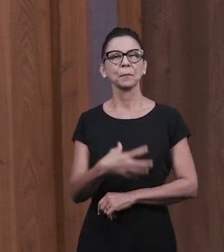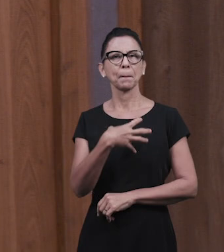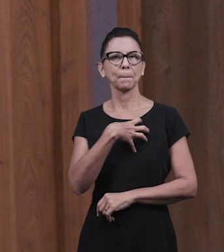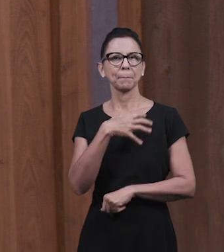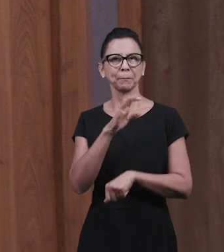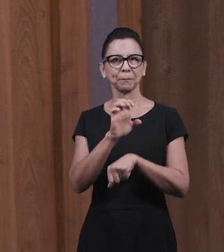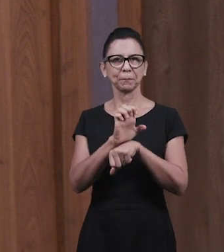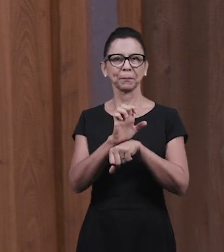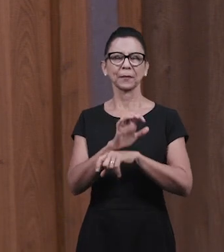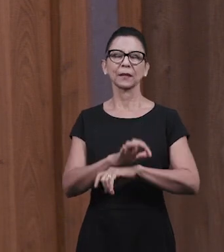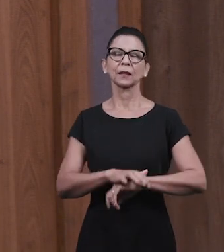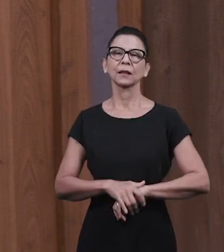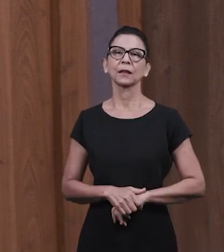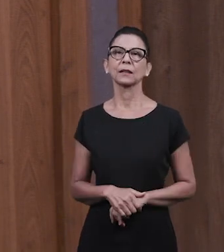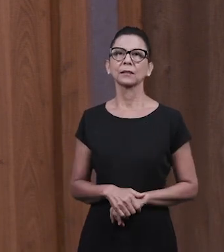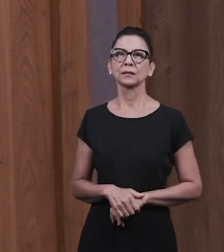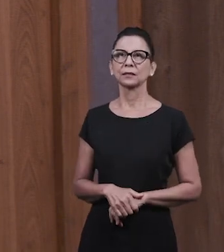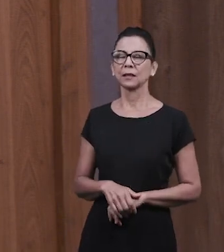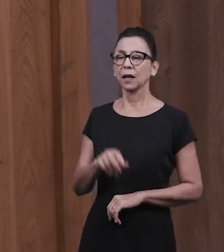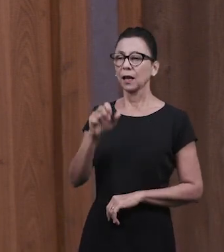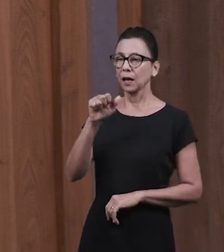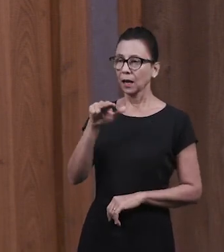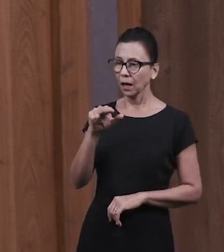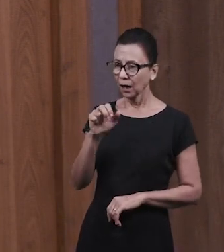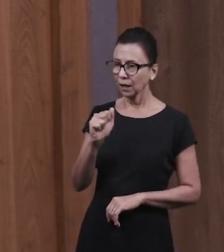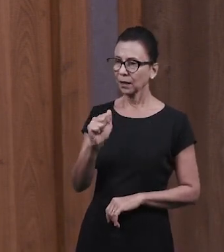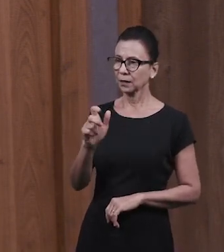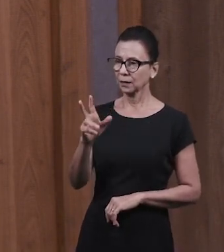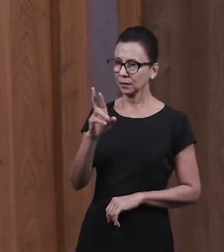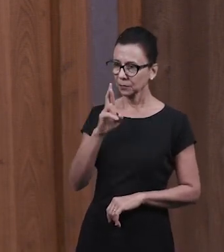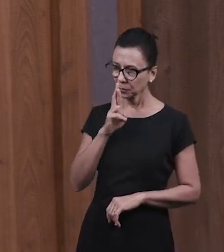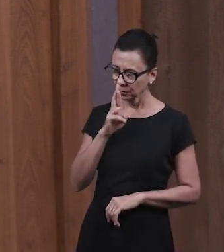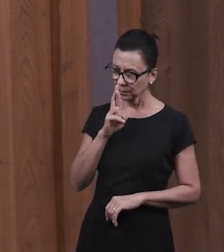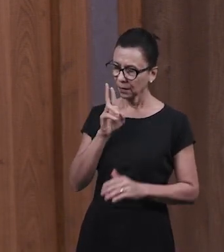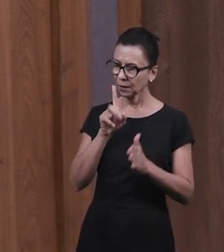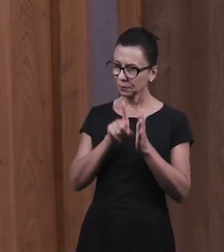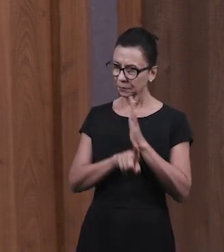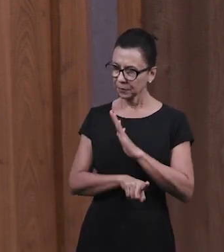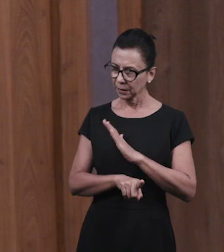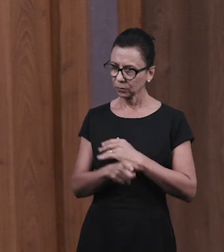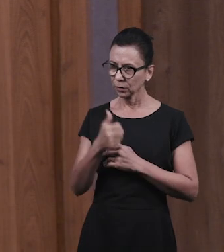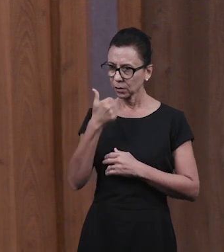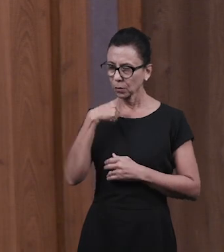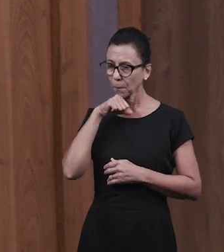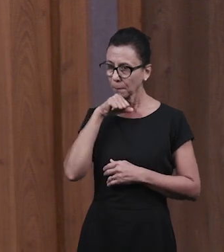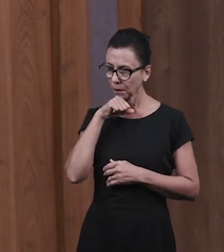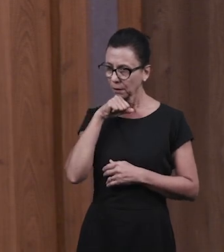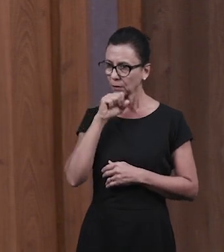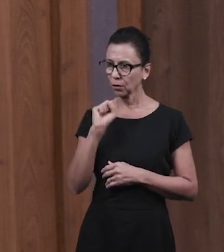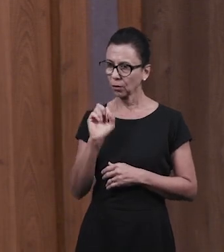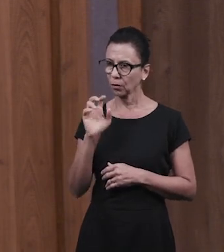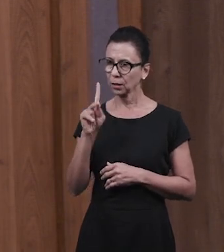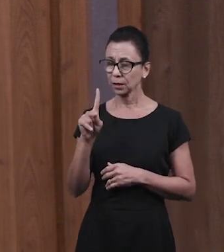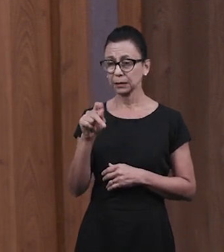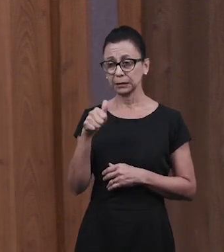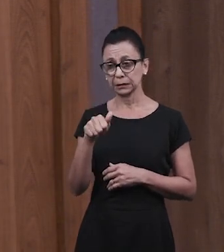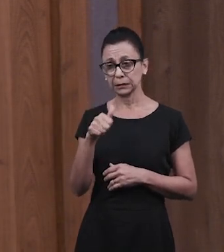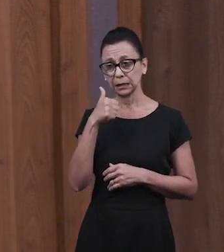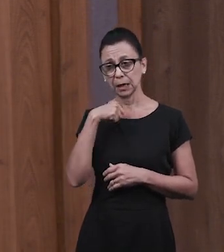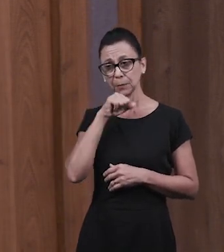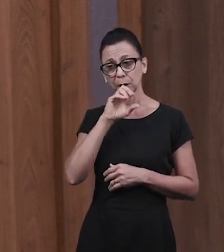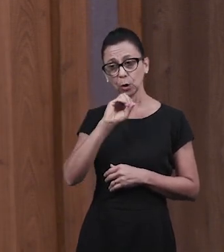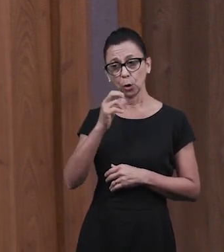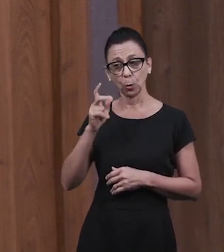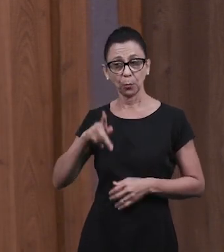no estado da Bahia. Ana Beatriz, você vai responder a pergunta que foi feita pela sua mãe. Agora eu não sei se é a sua mãe ou